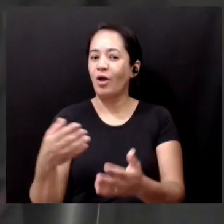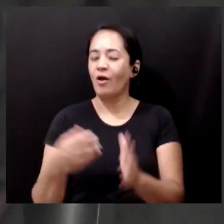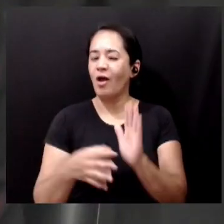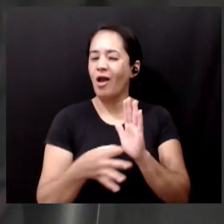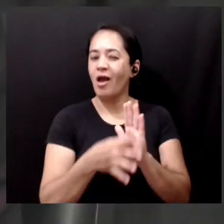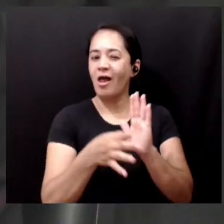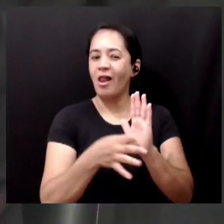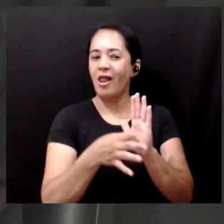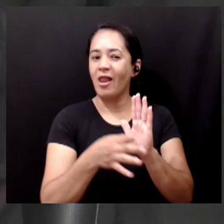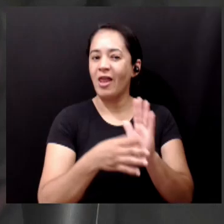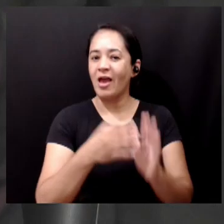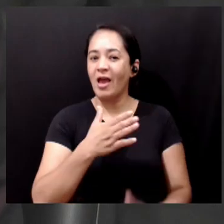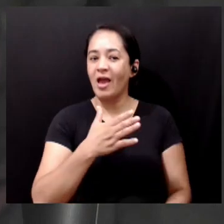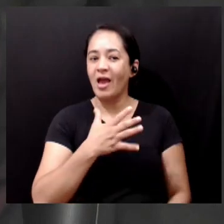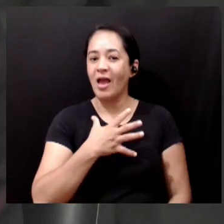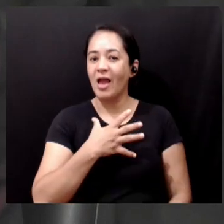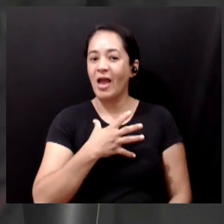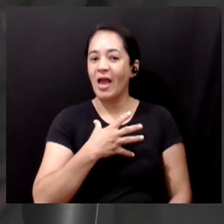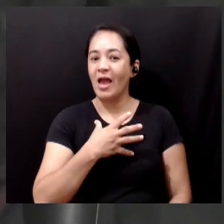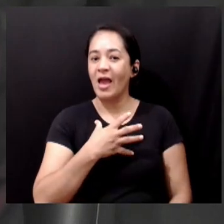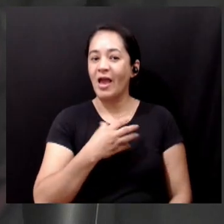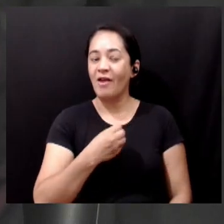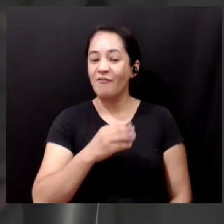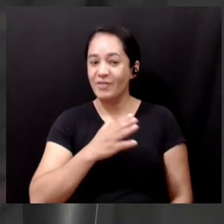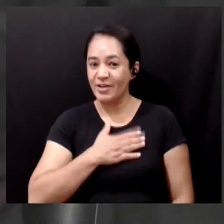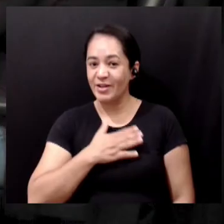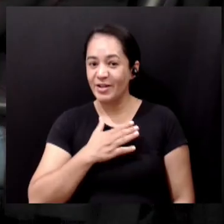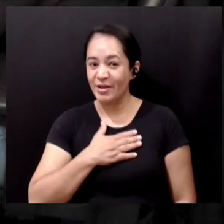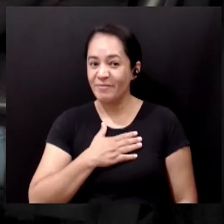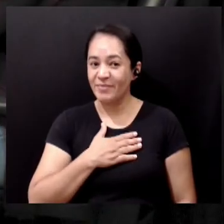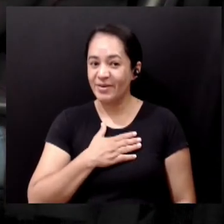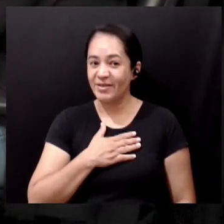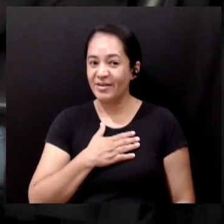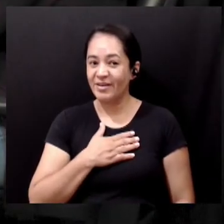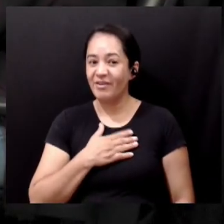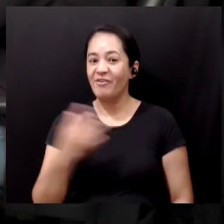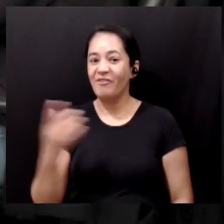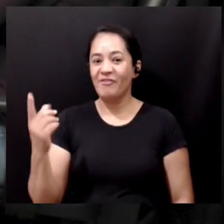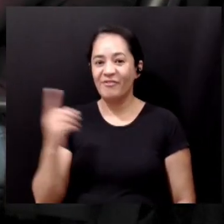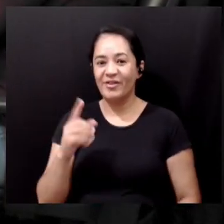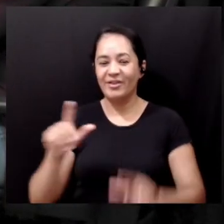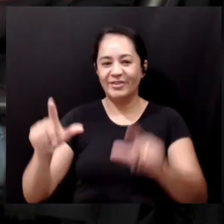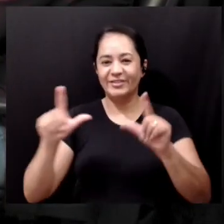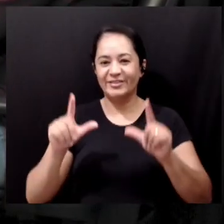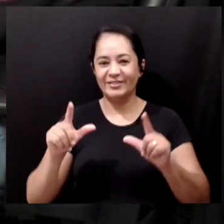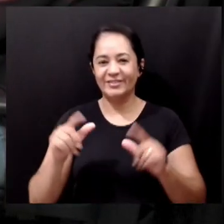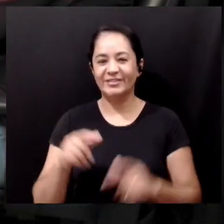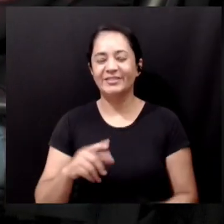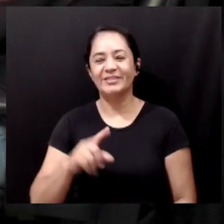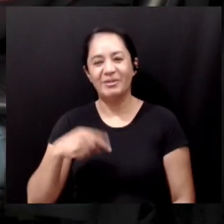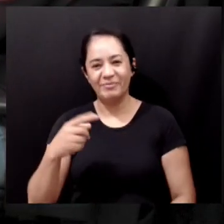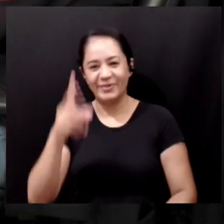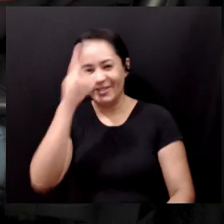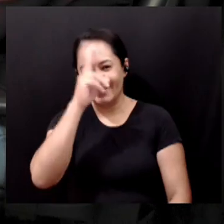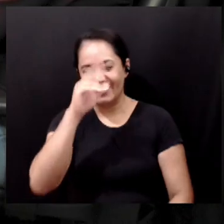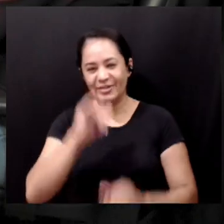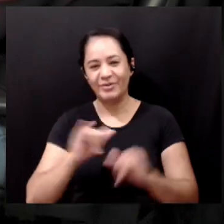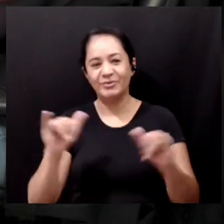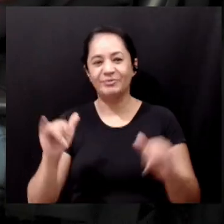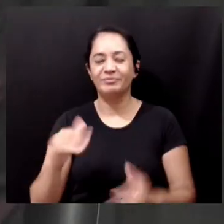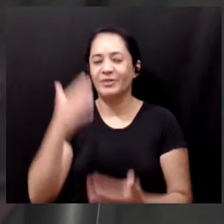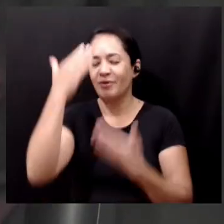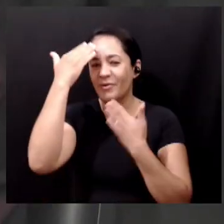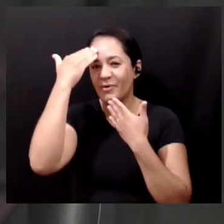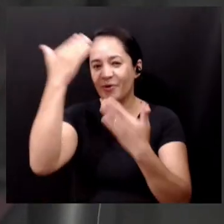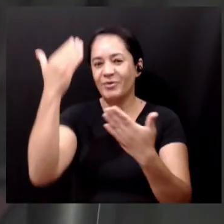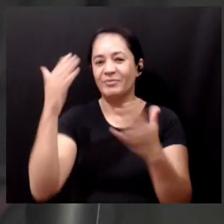veio na minha posse. Eu vou contar uma história sobre ela também nesse dia. Tá certo, então. Combinado, então. Combinado? Tá bom? Obrigada, Guilherme, e até a próxima.